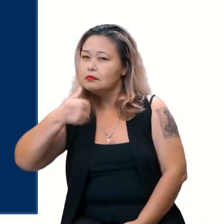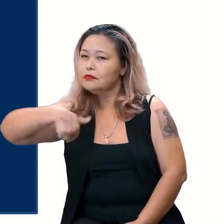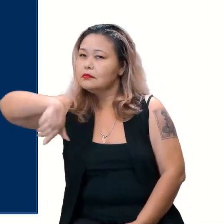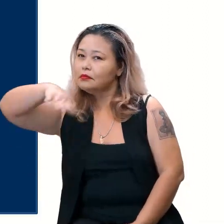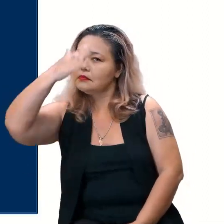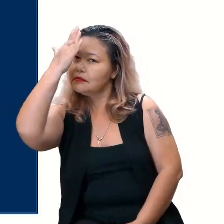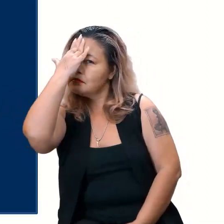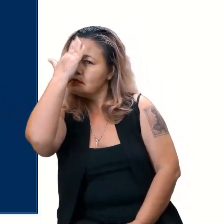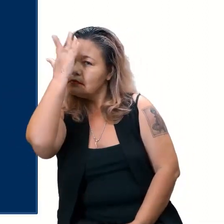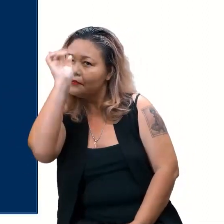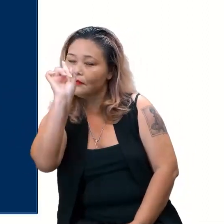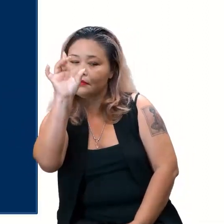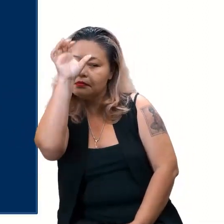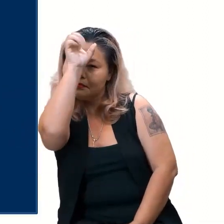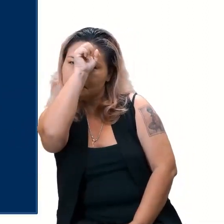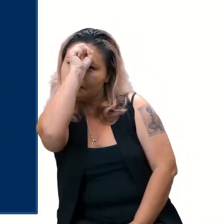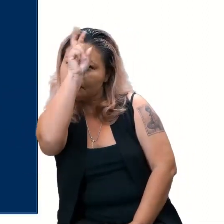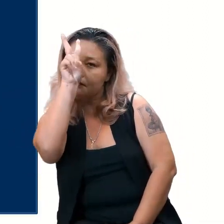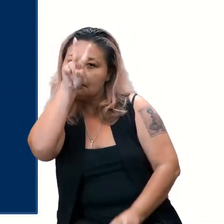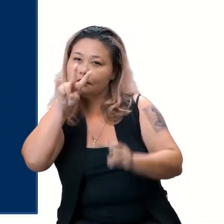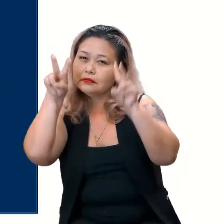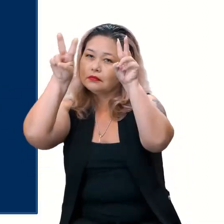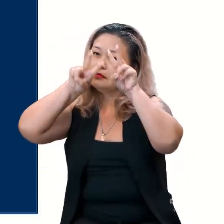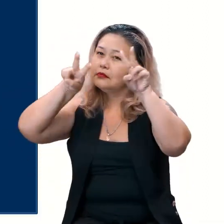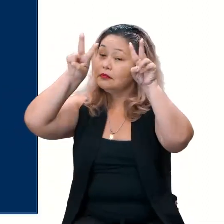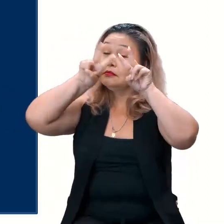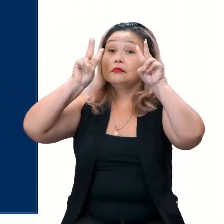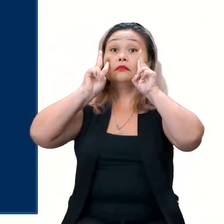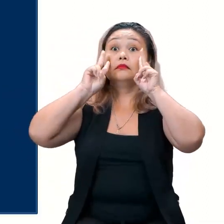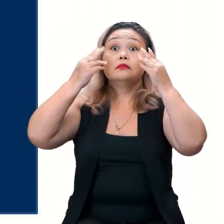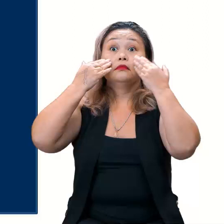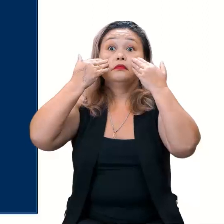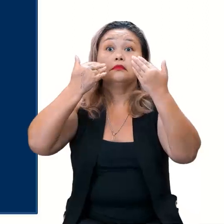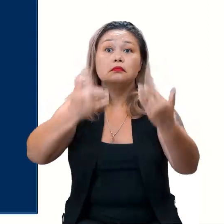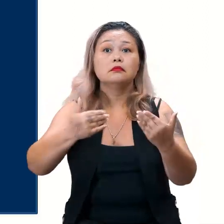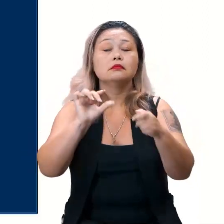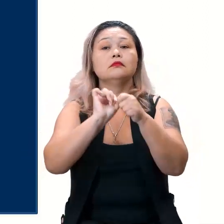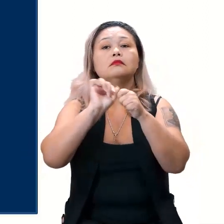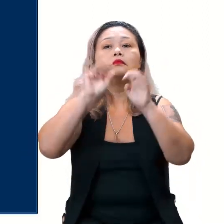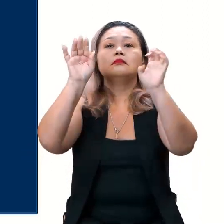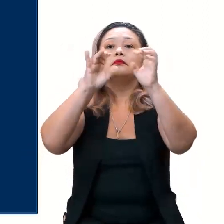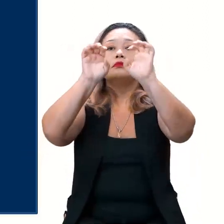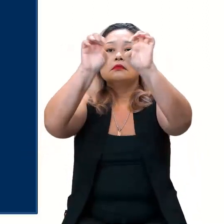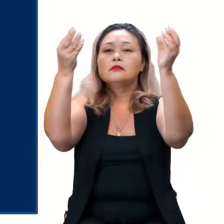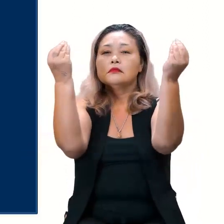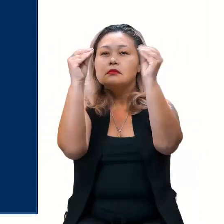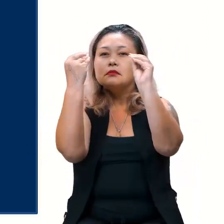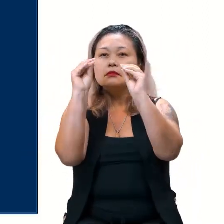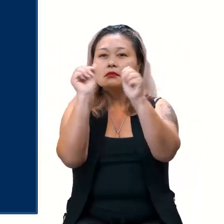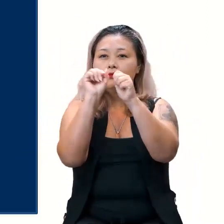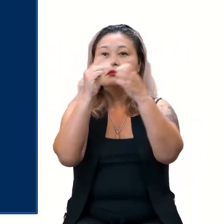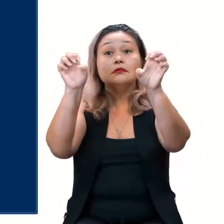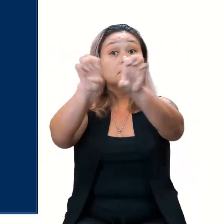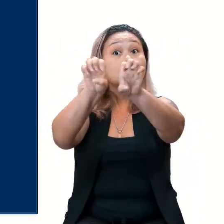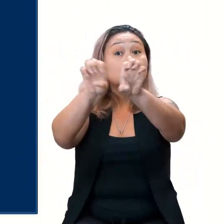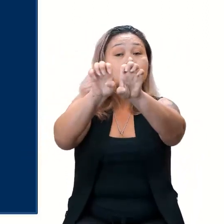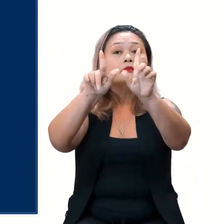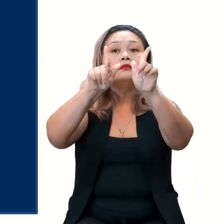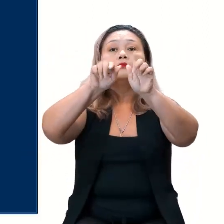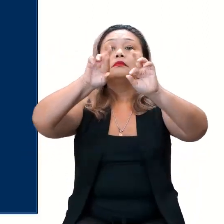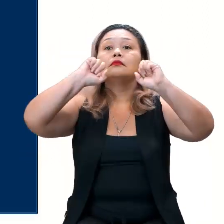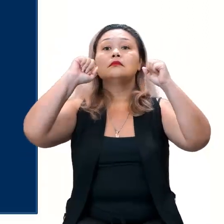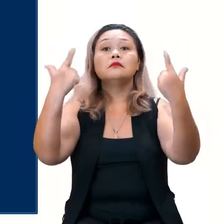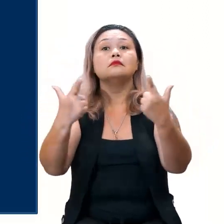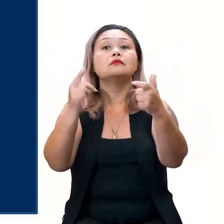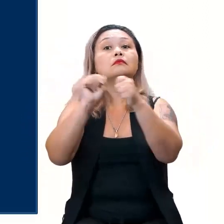né? Aprendeu, visualizou e conseguiu enxergar que a estrutura genérica, ou seja, a equação geral da função afim